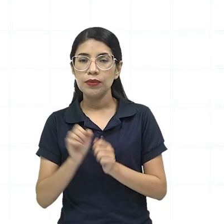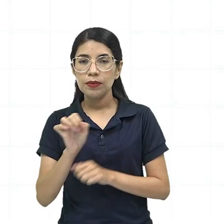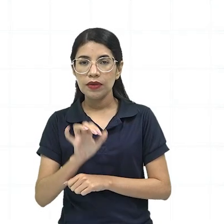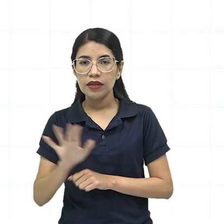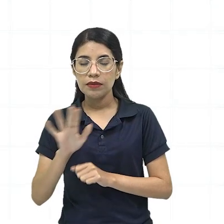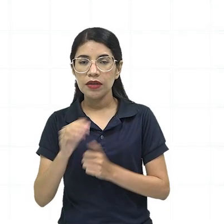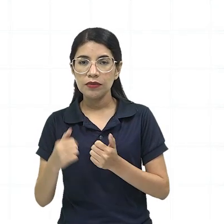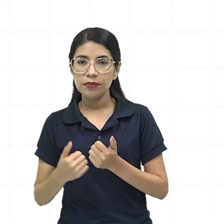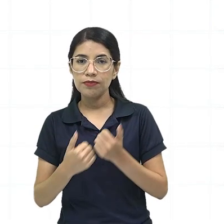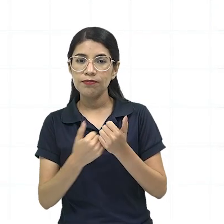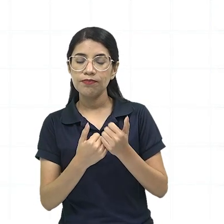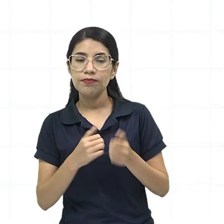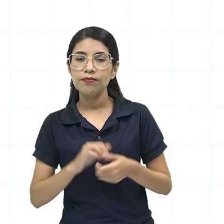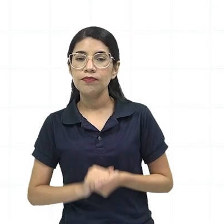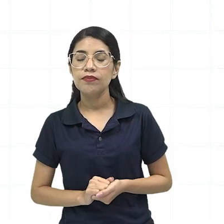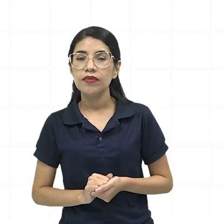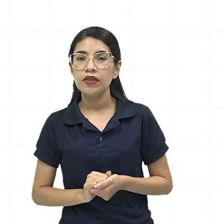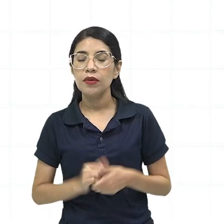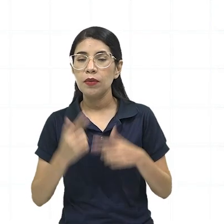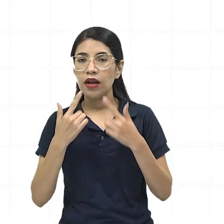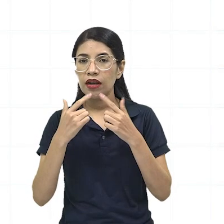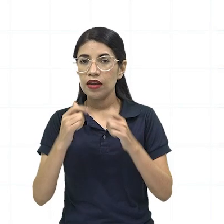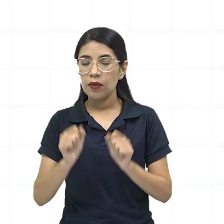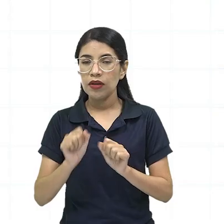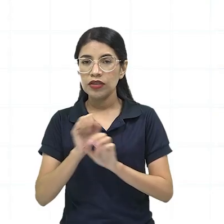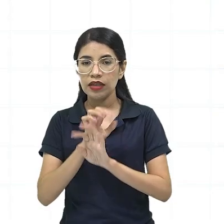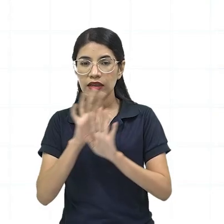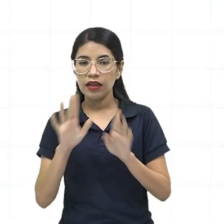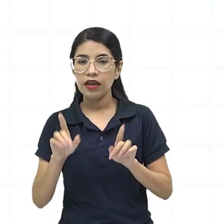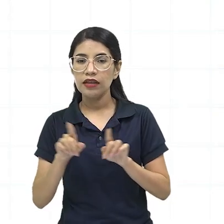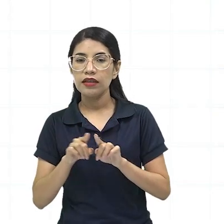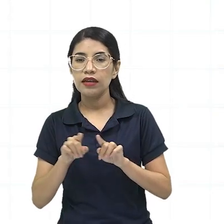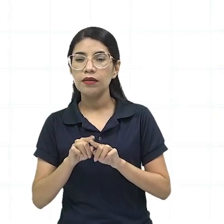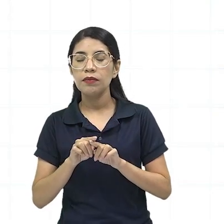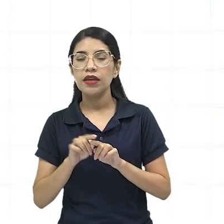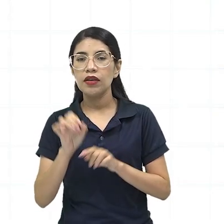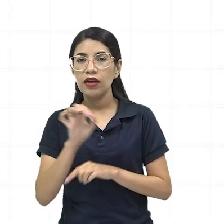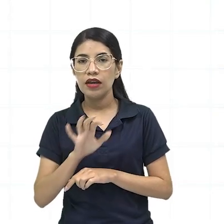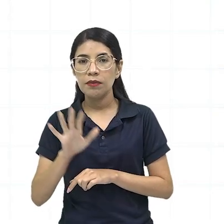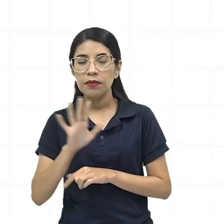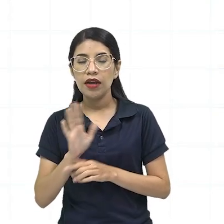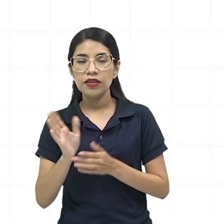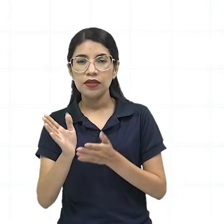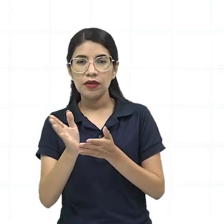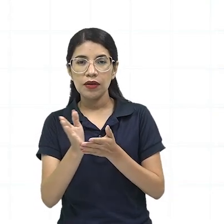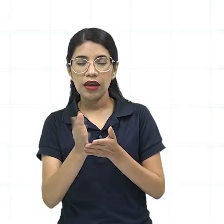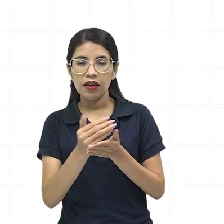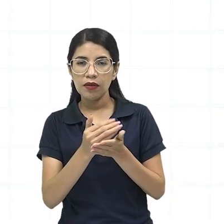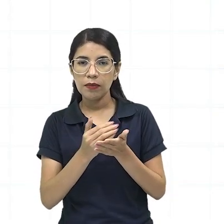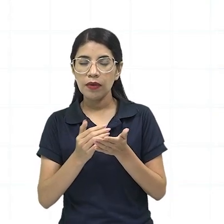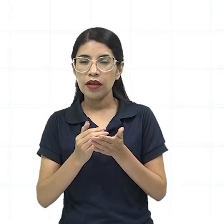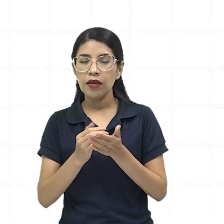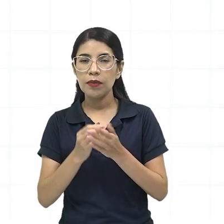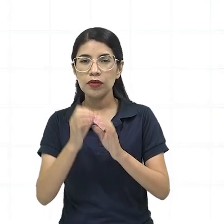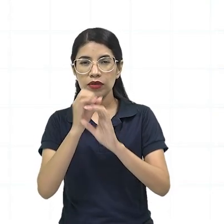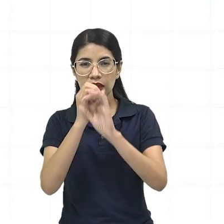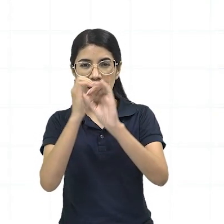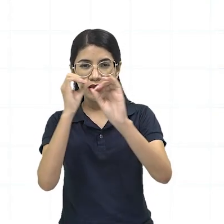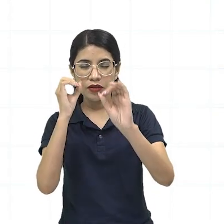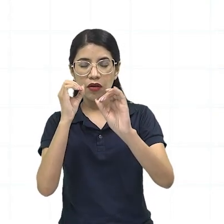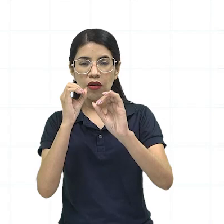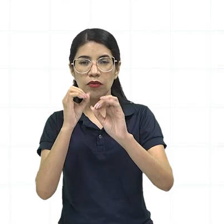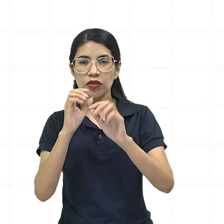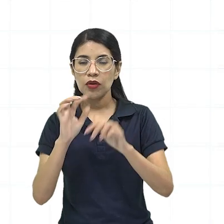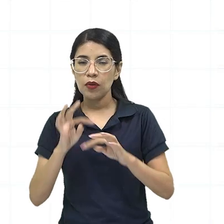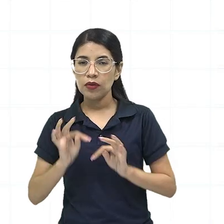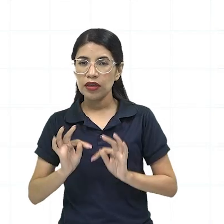Continuando. Com uma linguagem acessível e repleta de fascinantes imagens capturadas pelos telescópios mais avançados, olha